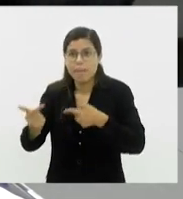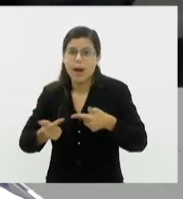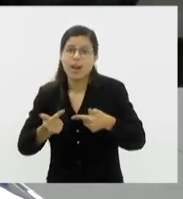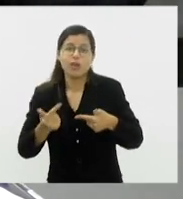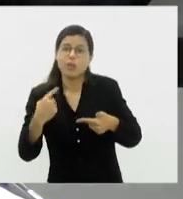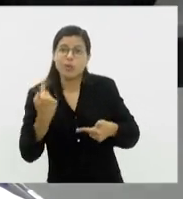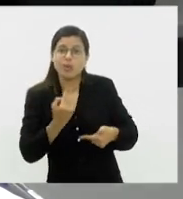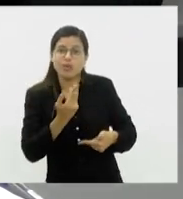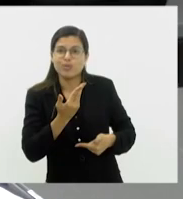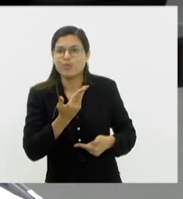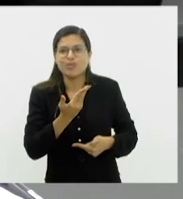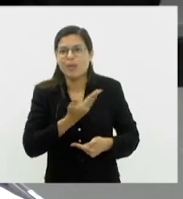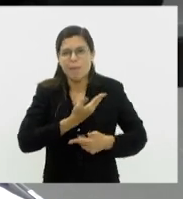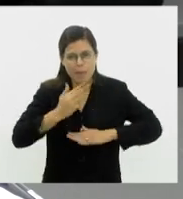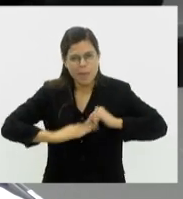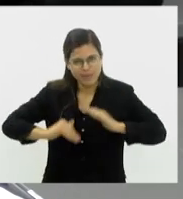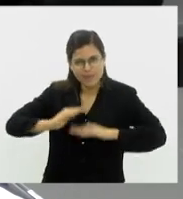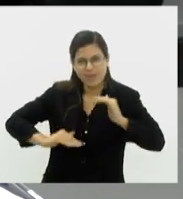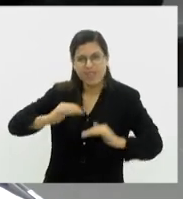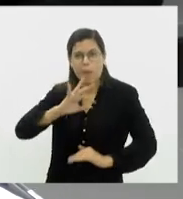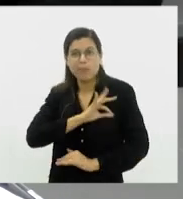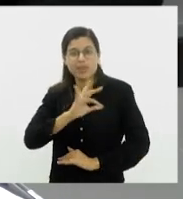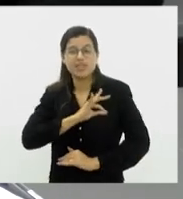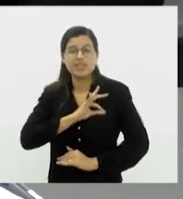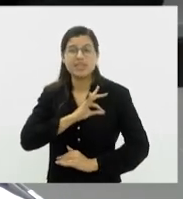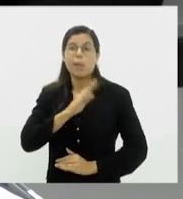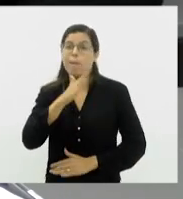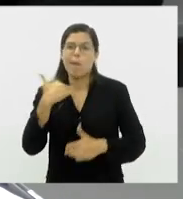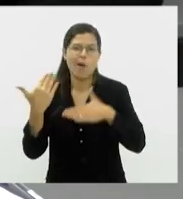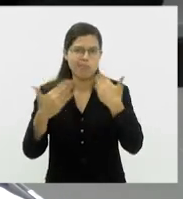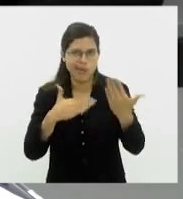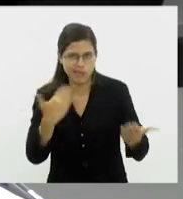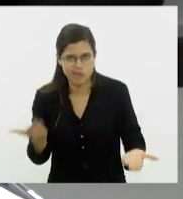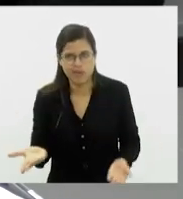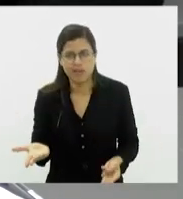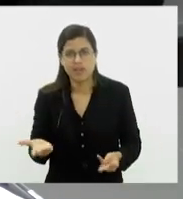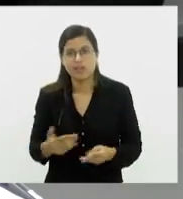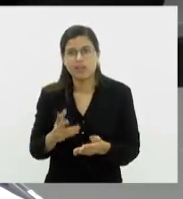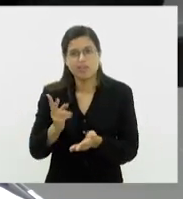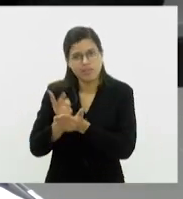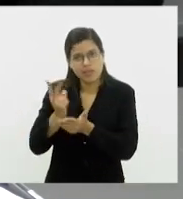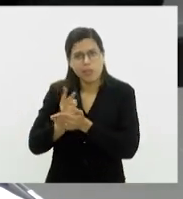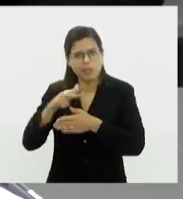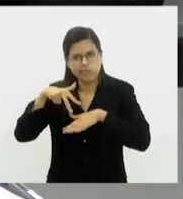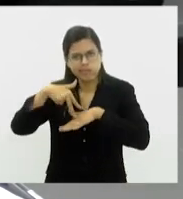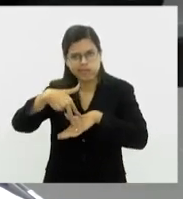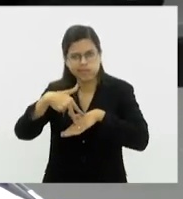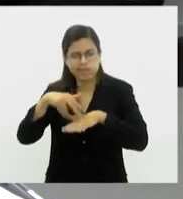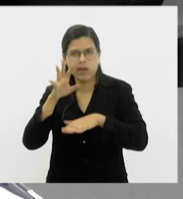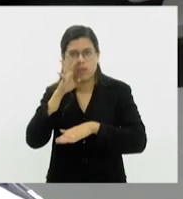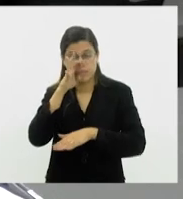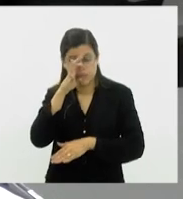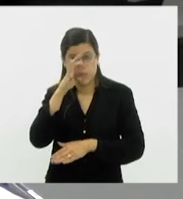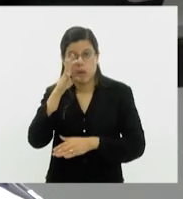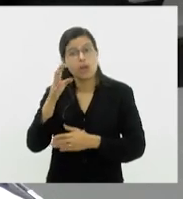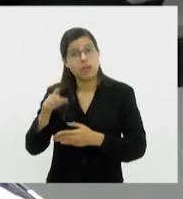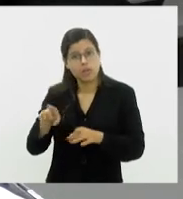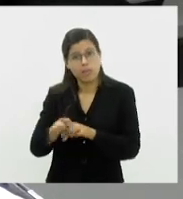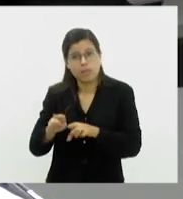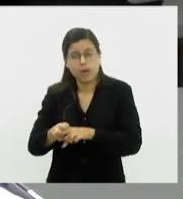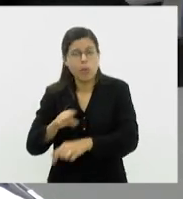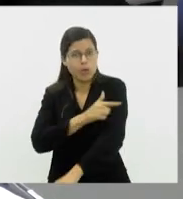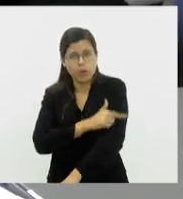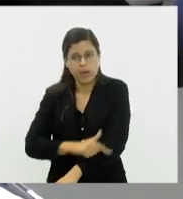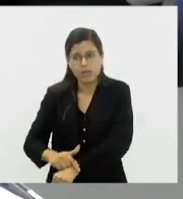suas vidas eu sempre fiz questão de uma abordagem sempre firme mas com educação e quando era um cidadão de bem